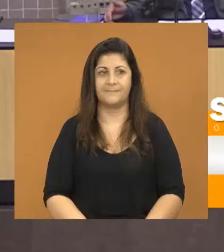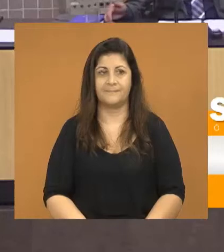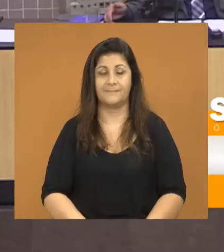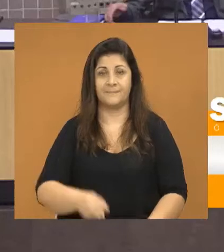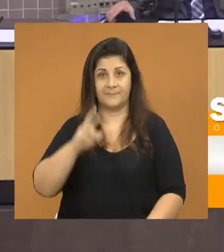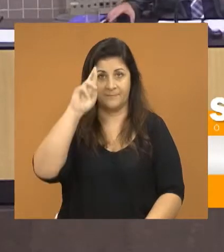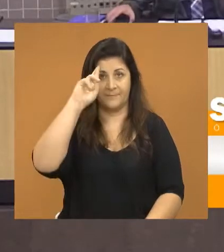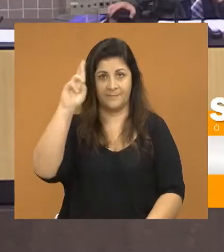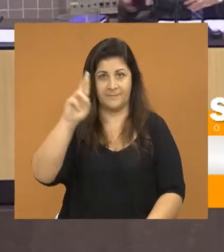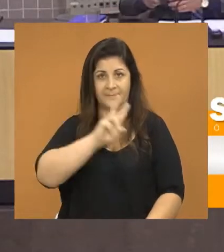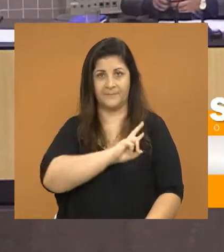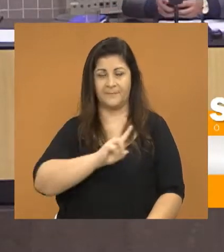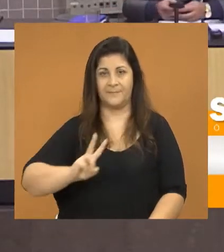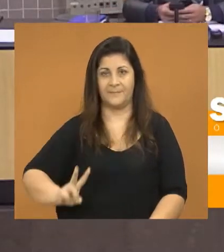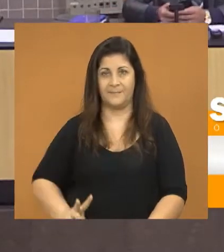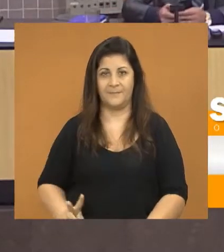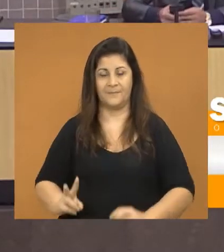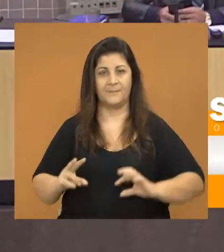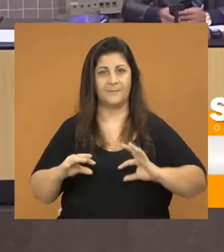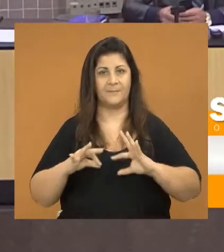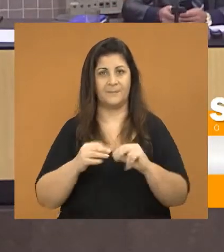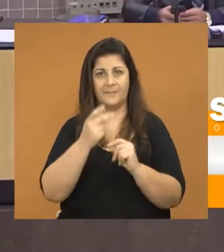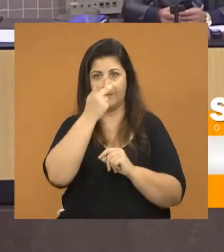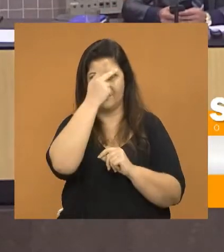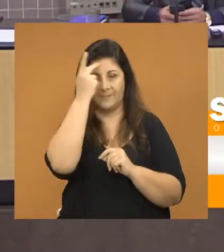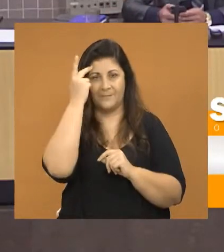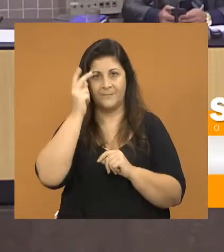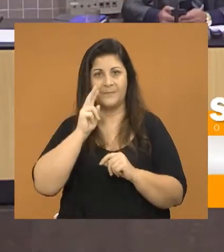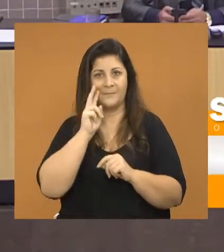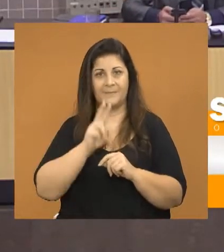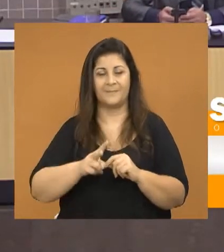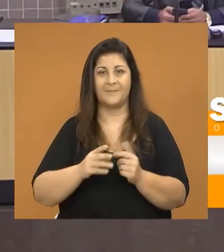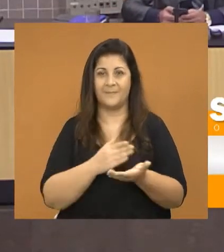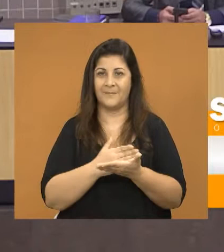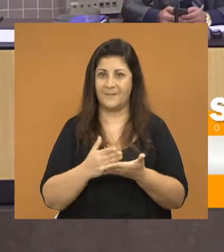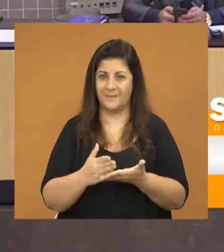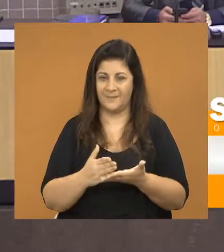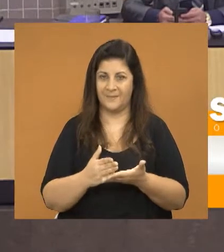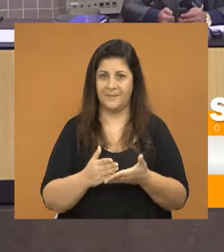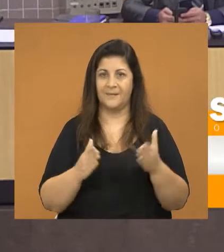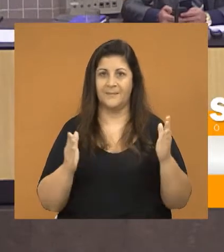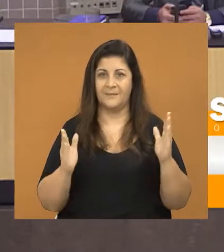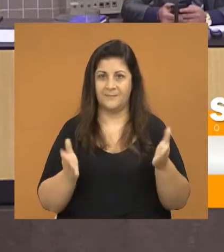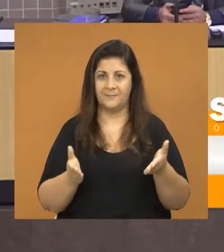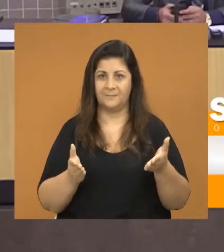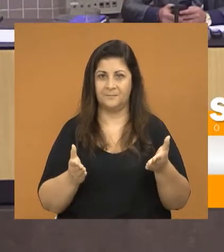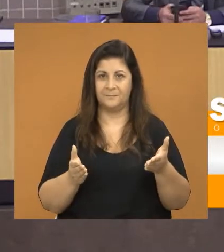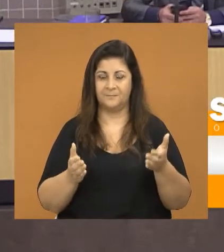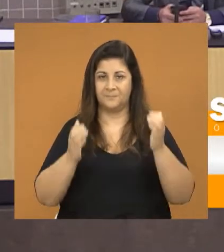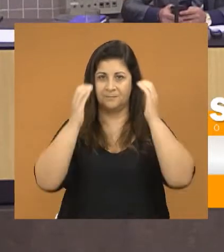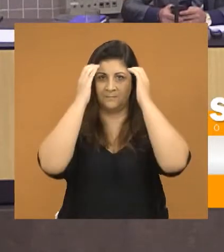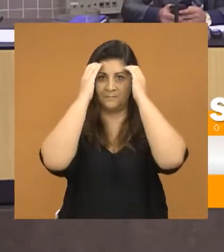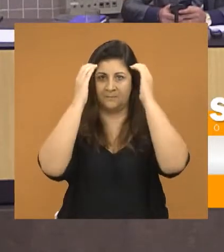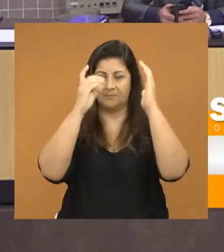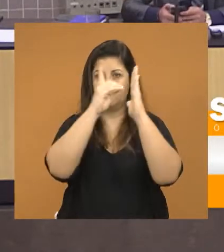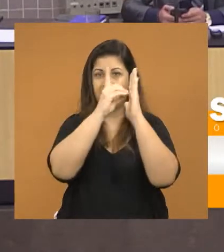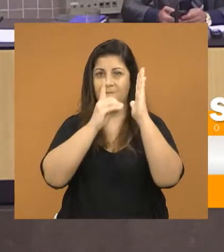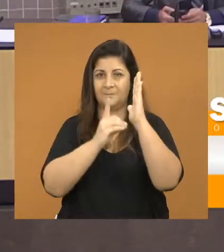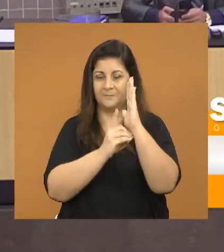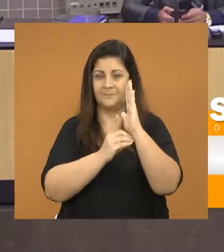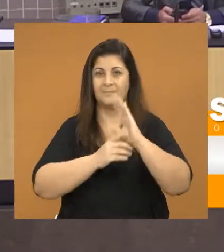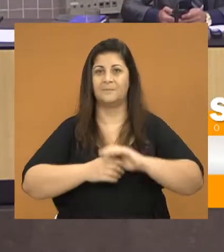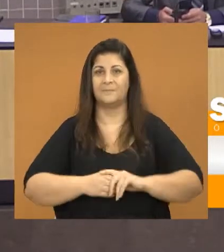Senhores vereadores e todos aqueles que nos assistem, a partir desse momento, nos termos do Decreto Legislativo